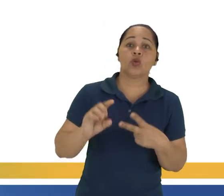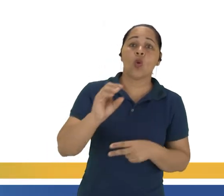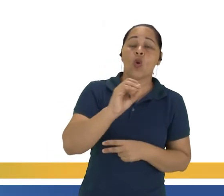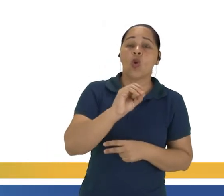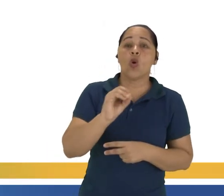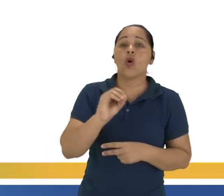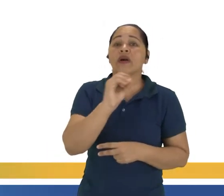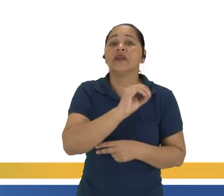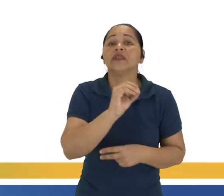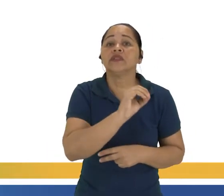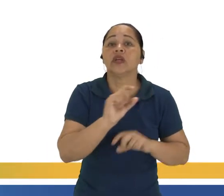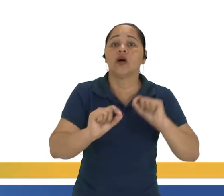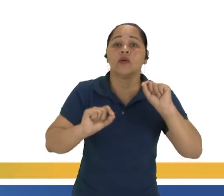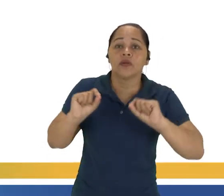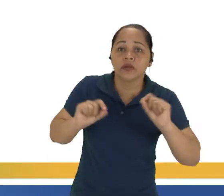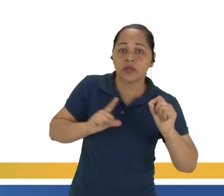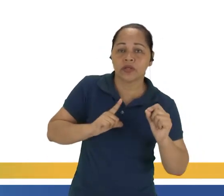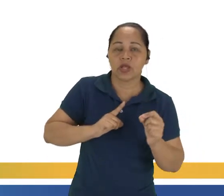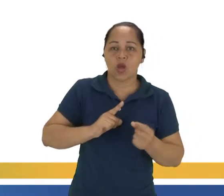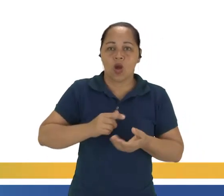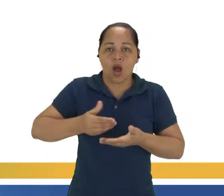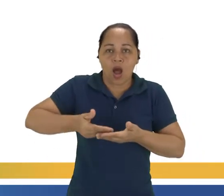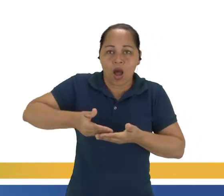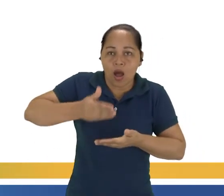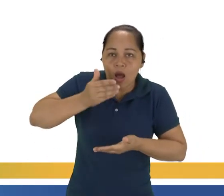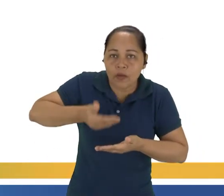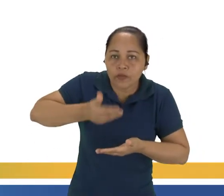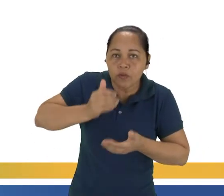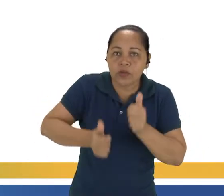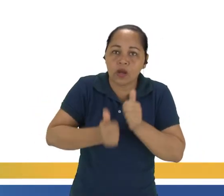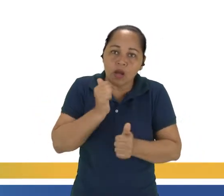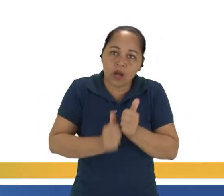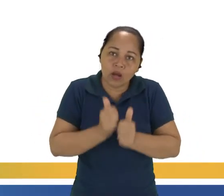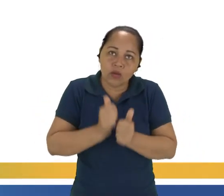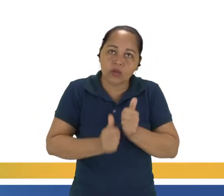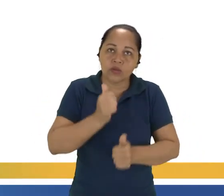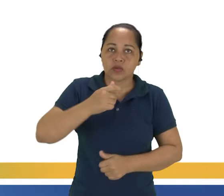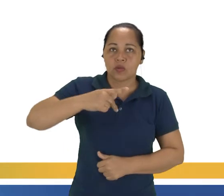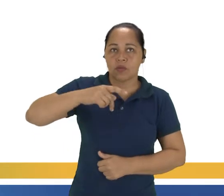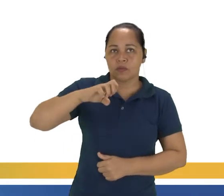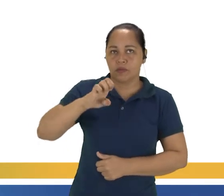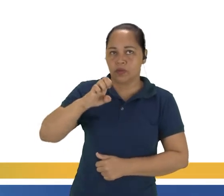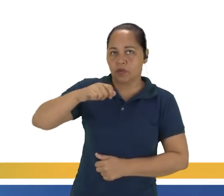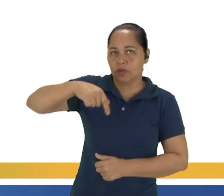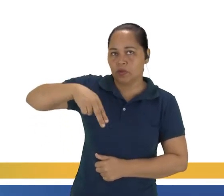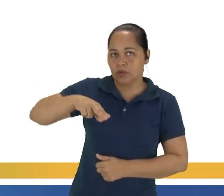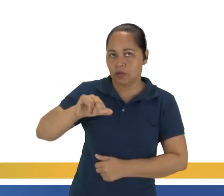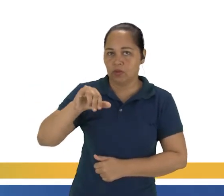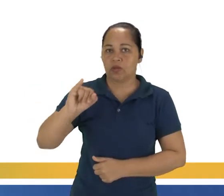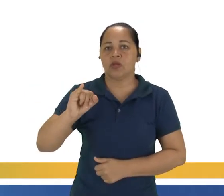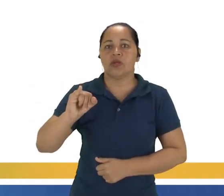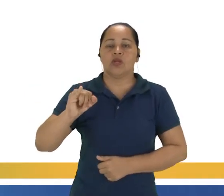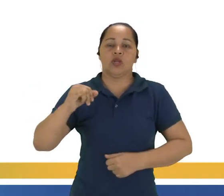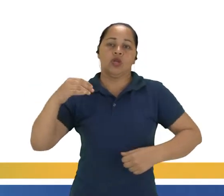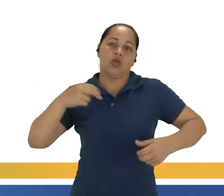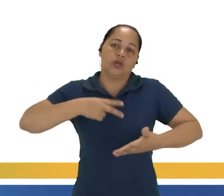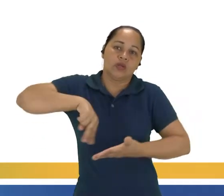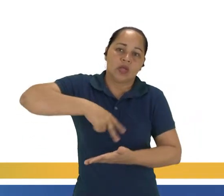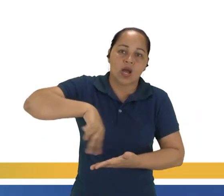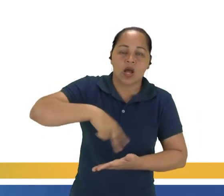da comida típica, né, o arroz com pequi. Queridos, isso são referências, tá? Comida, dança,